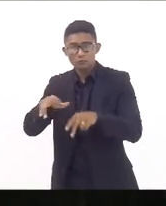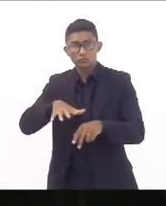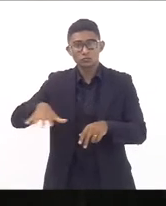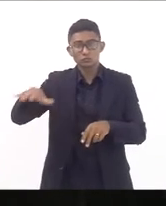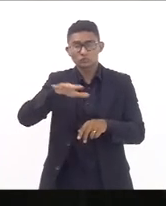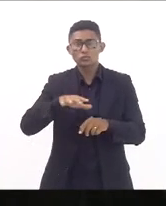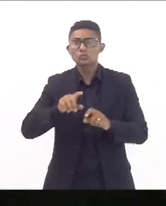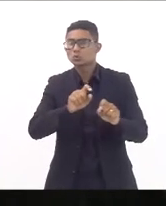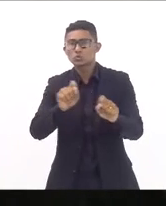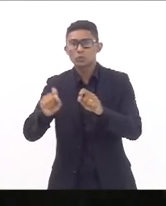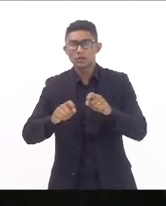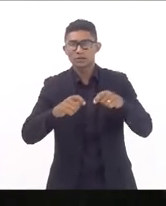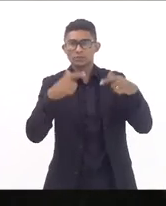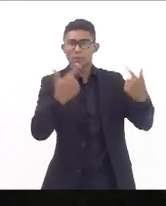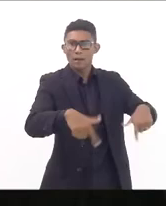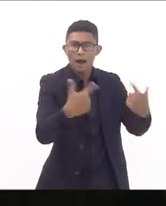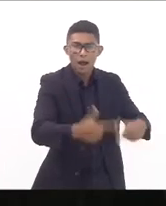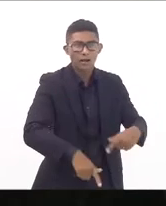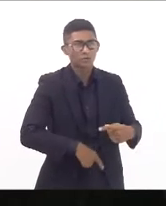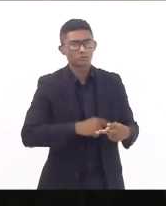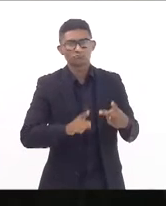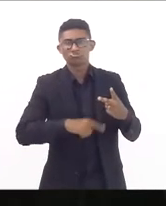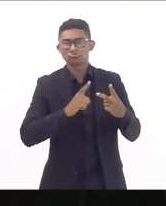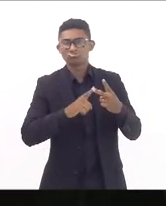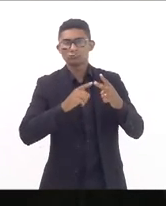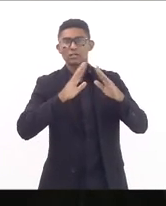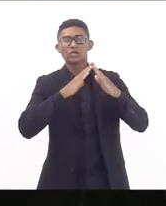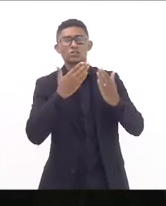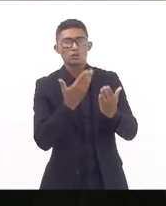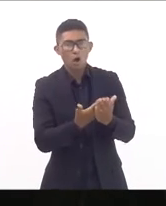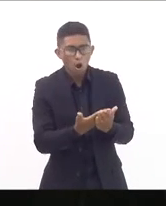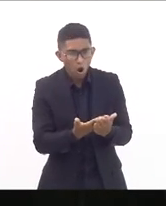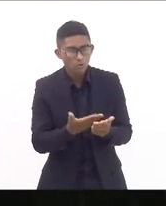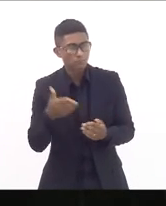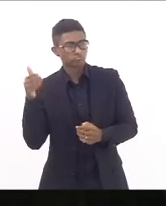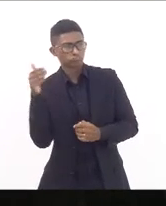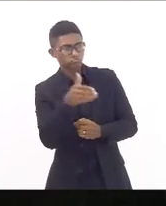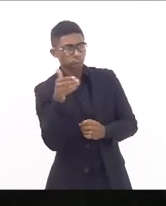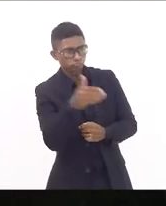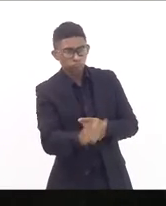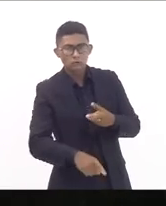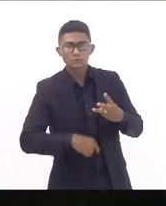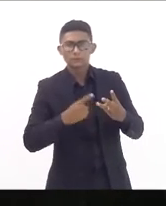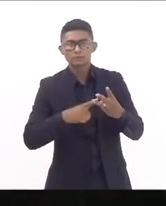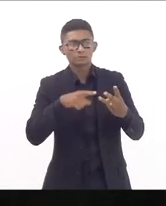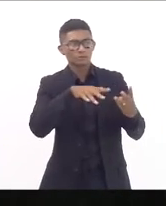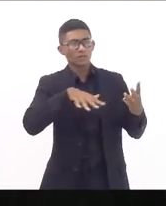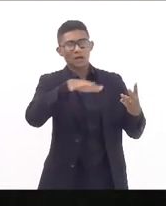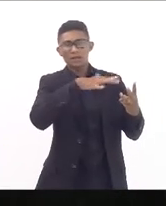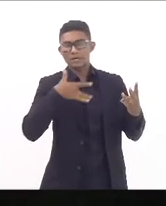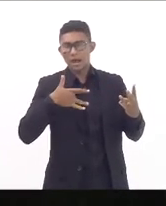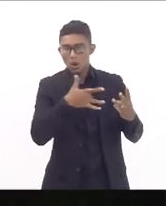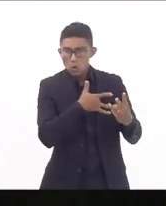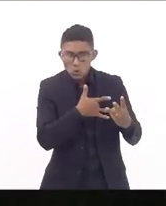escola, para gerar saúde, com um crescimento